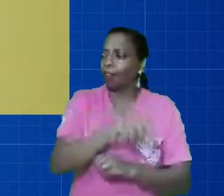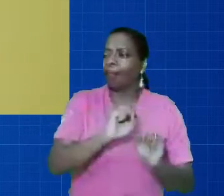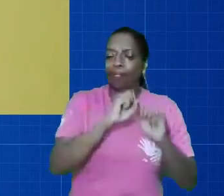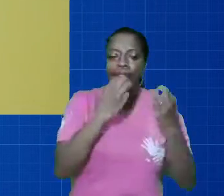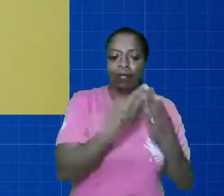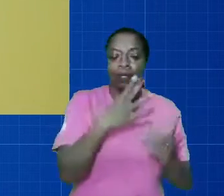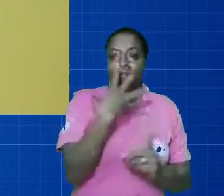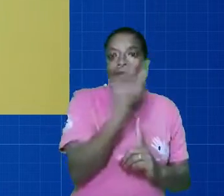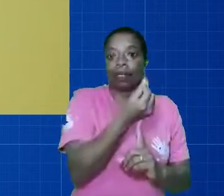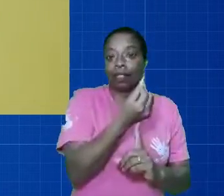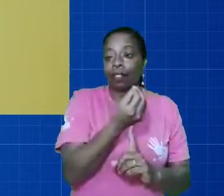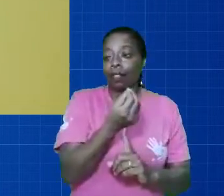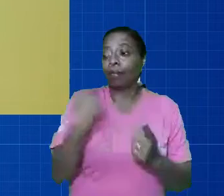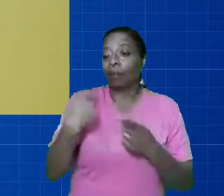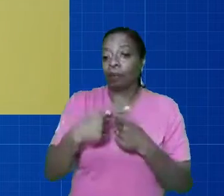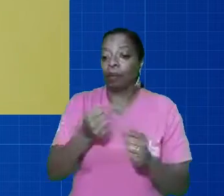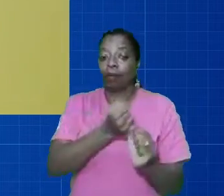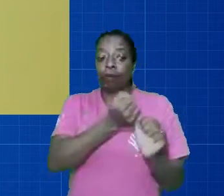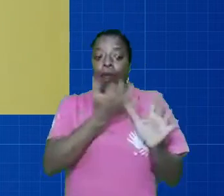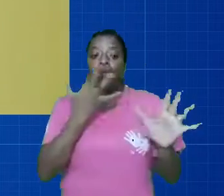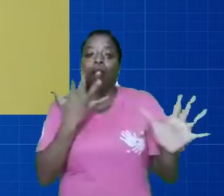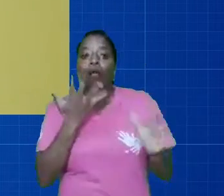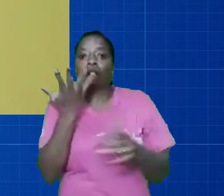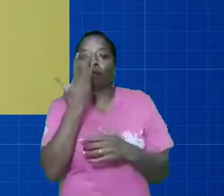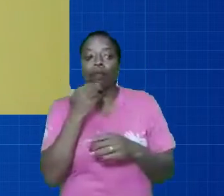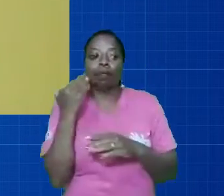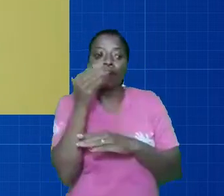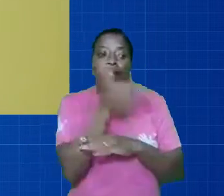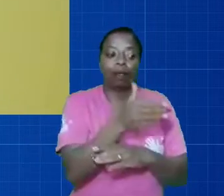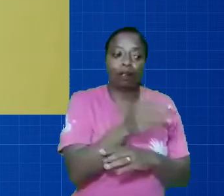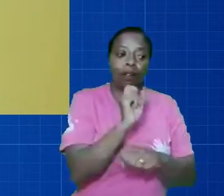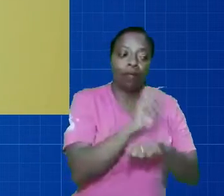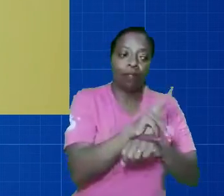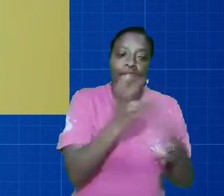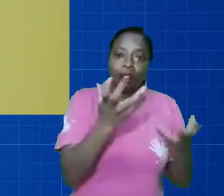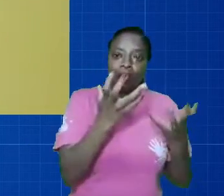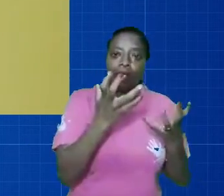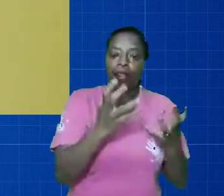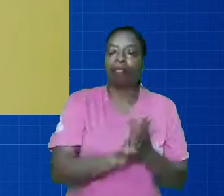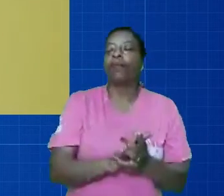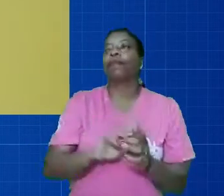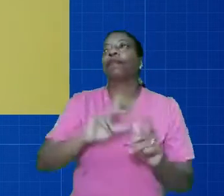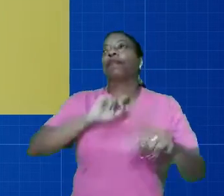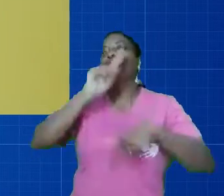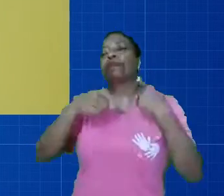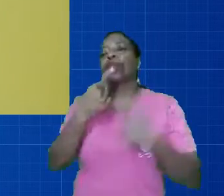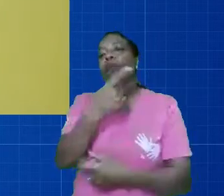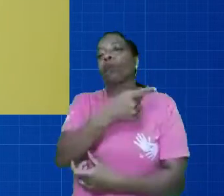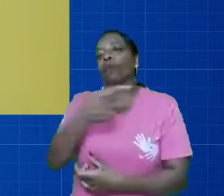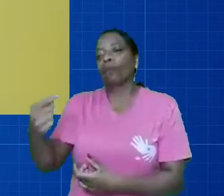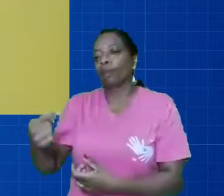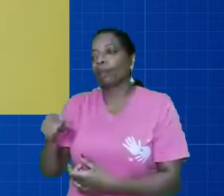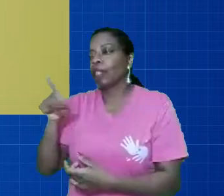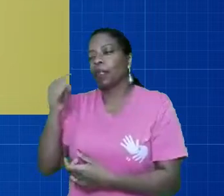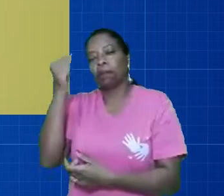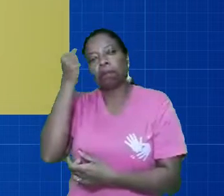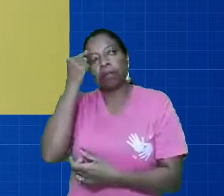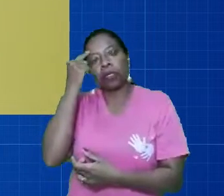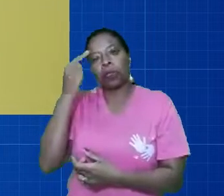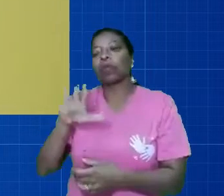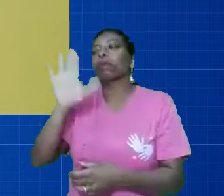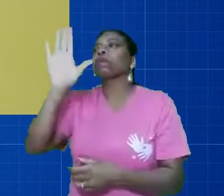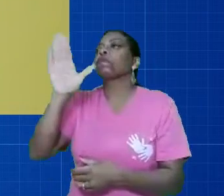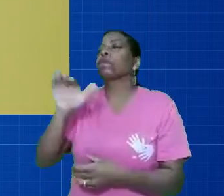né? Enfim. E aí passou uma semana, acho que ele comentou com o Luiz Biscaia, que o Luiz